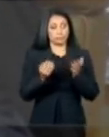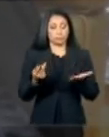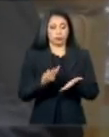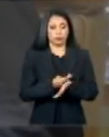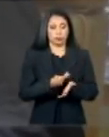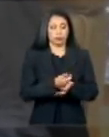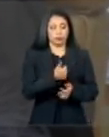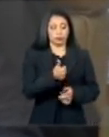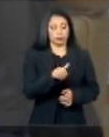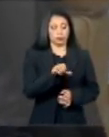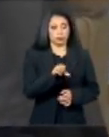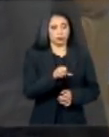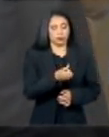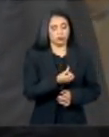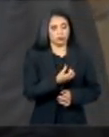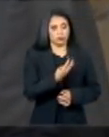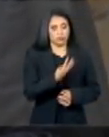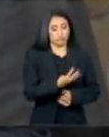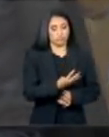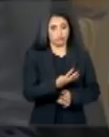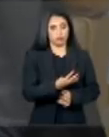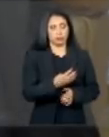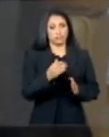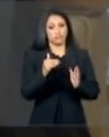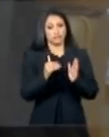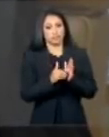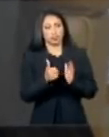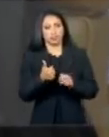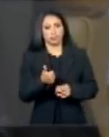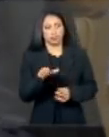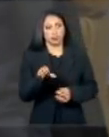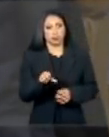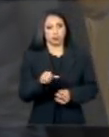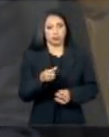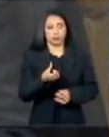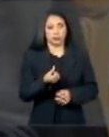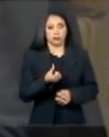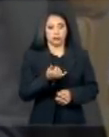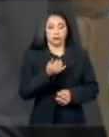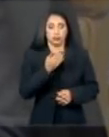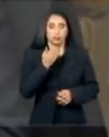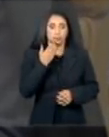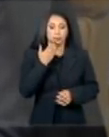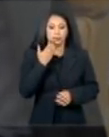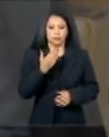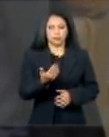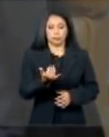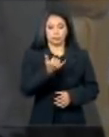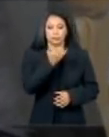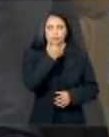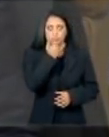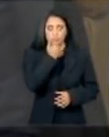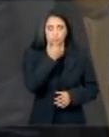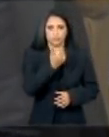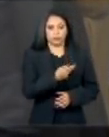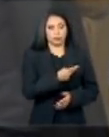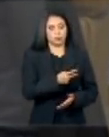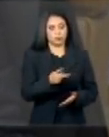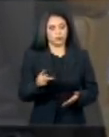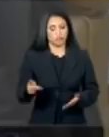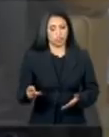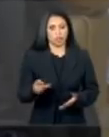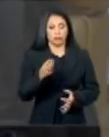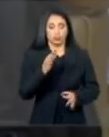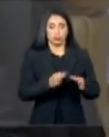e 1965 por isso o presidente de novembro ea vossa excelência ea todos os mineiros juízes